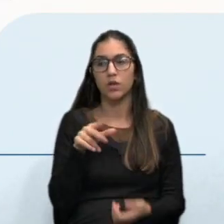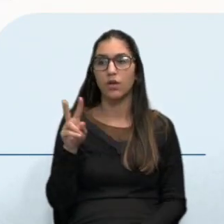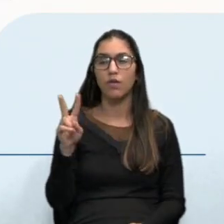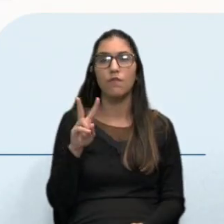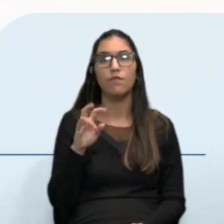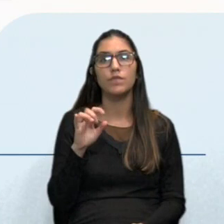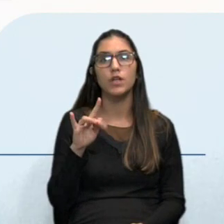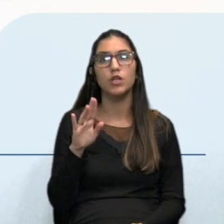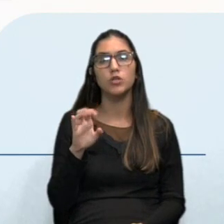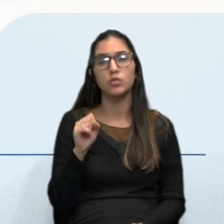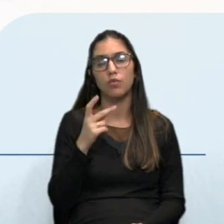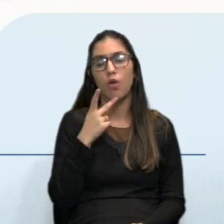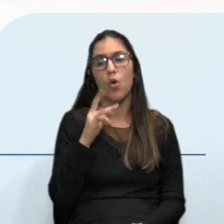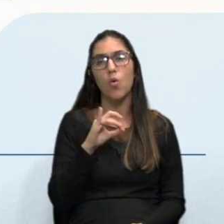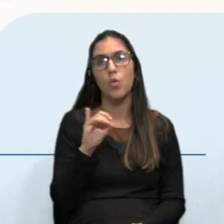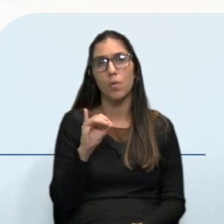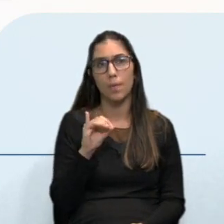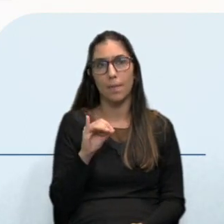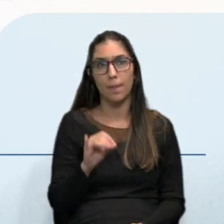oi.